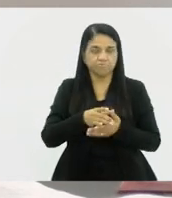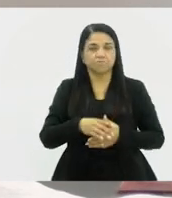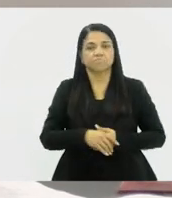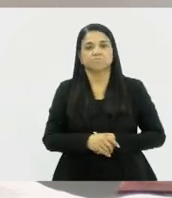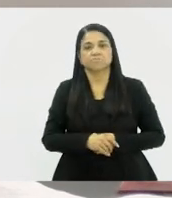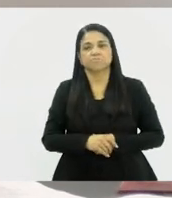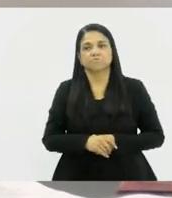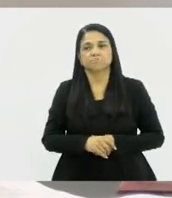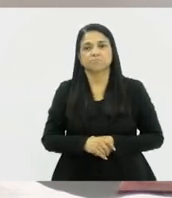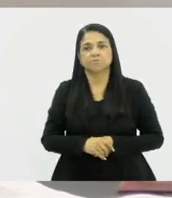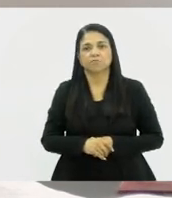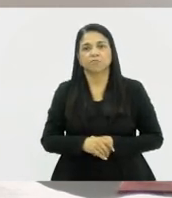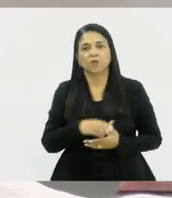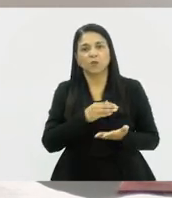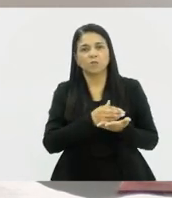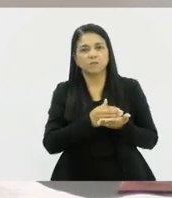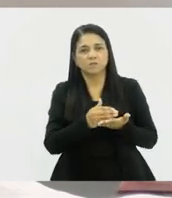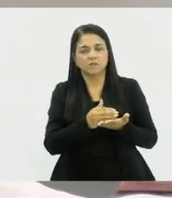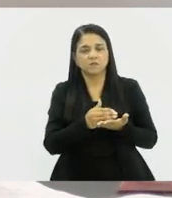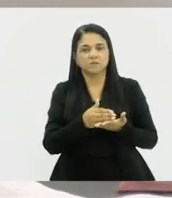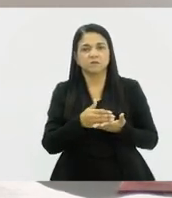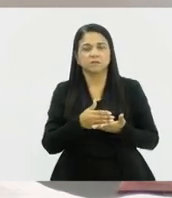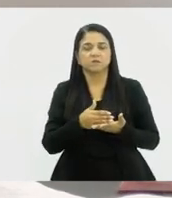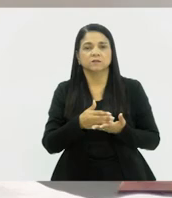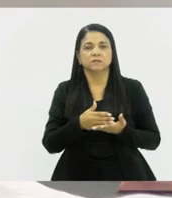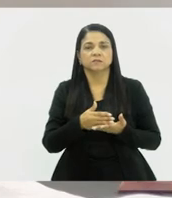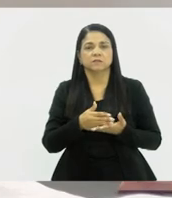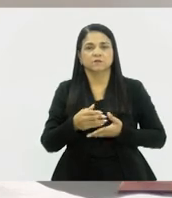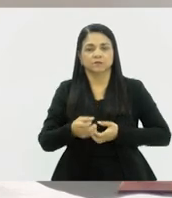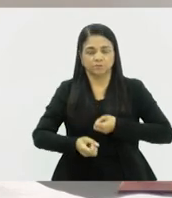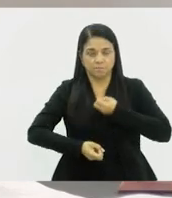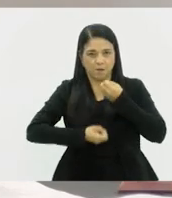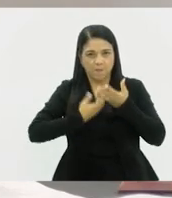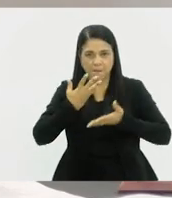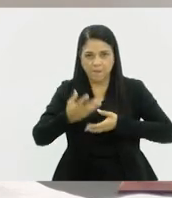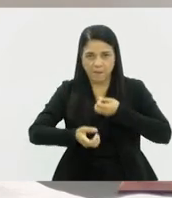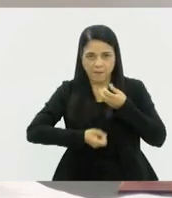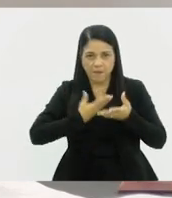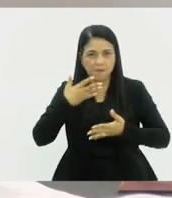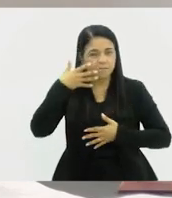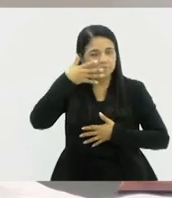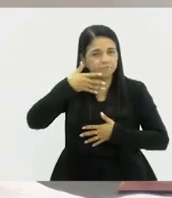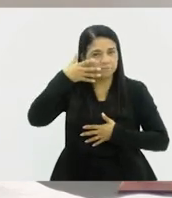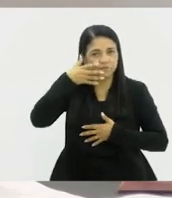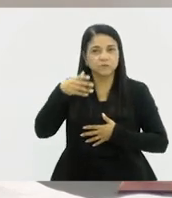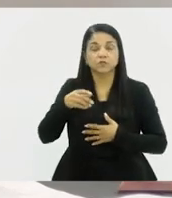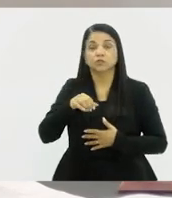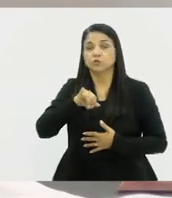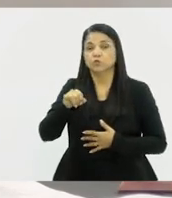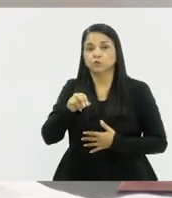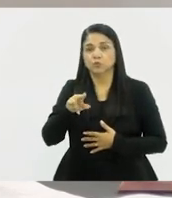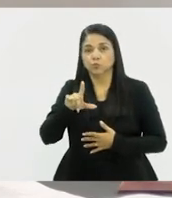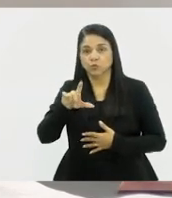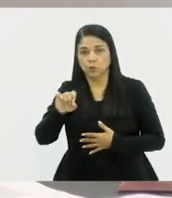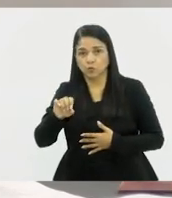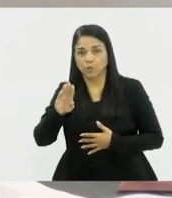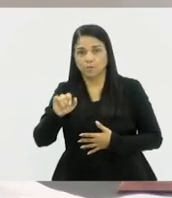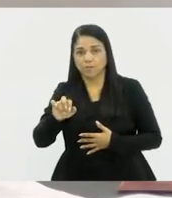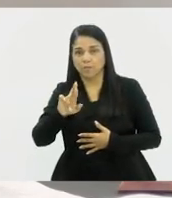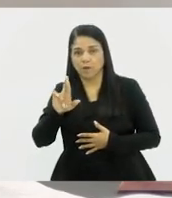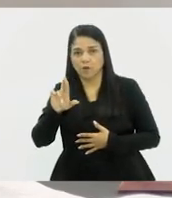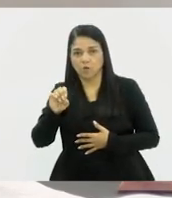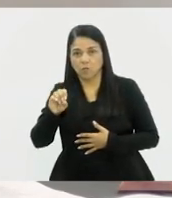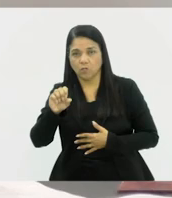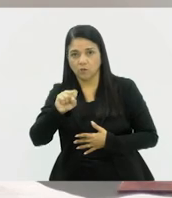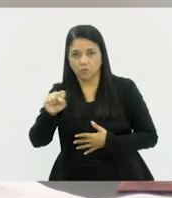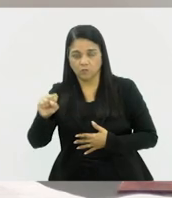ouvindo o uns depoimentos então eu convido o Júlio Barroso para